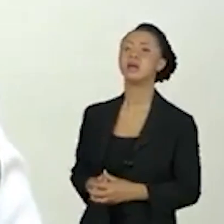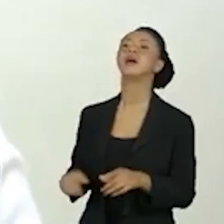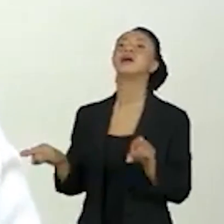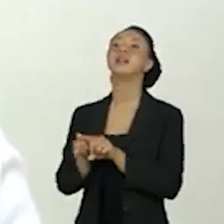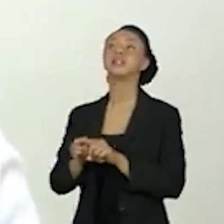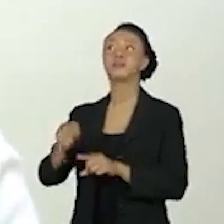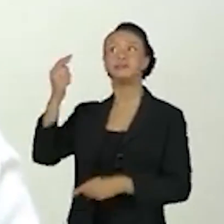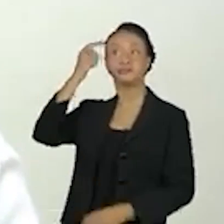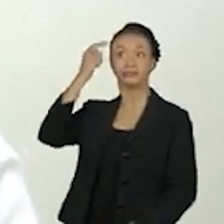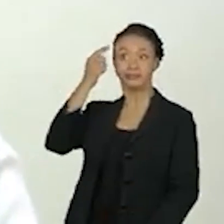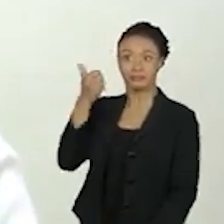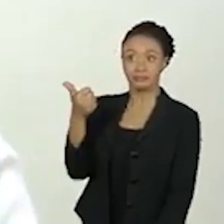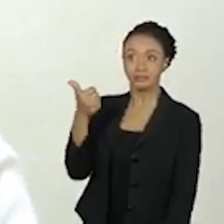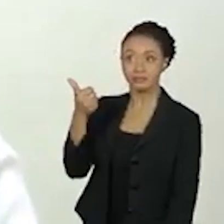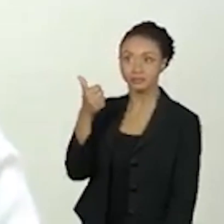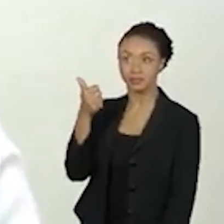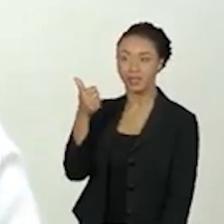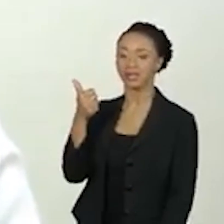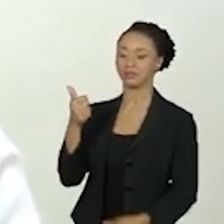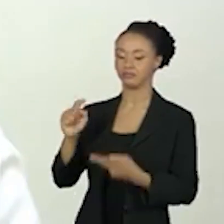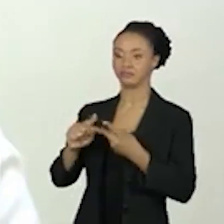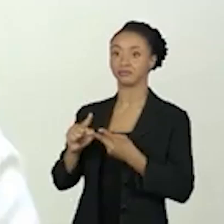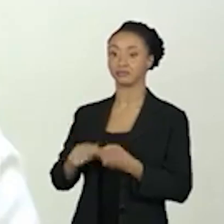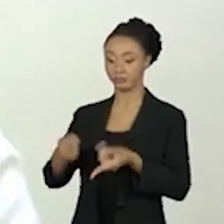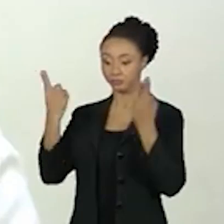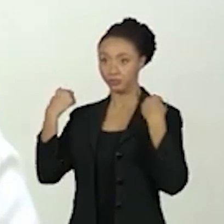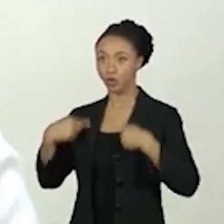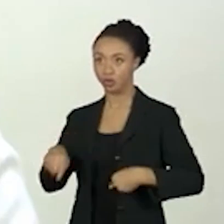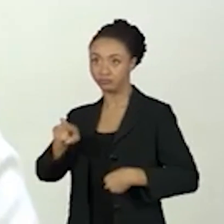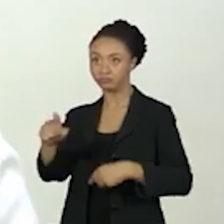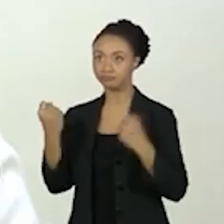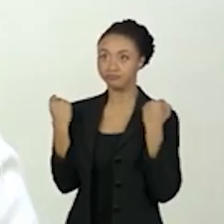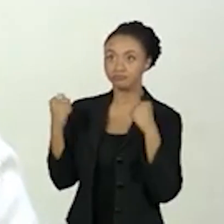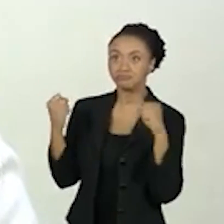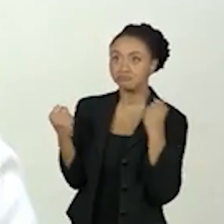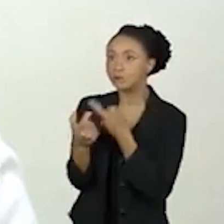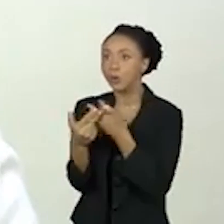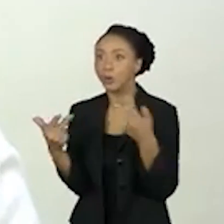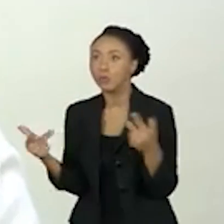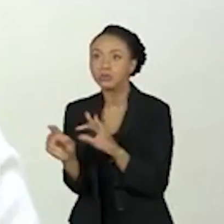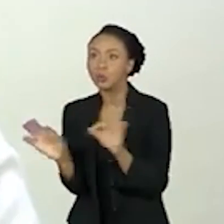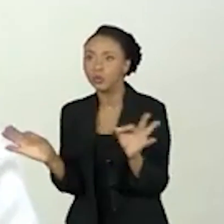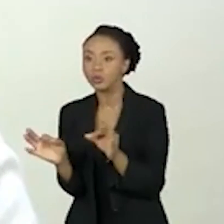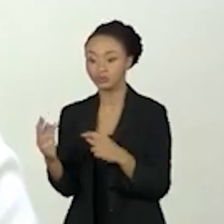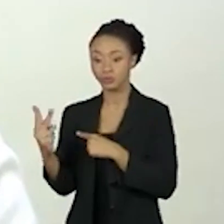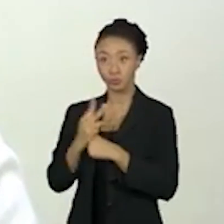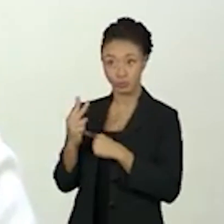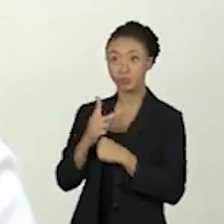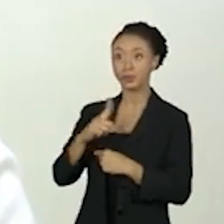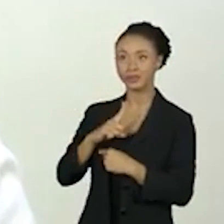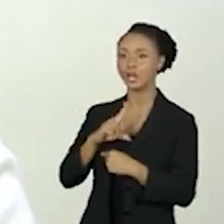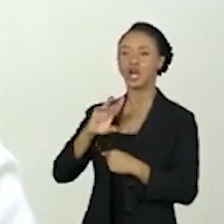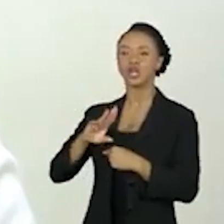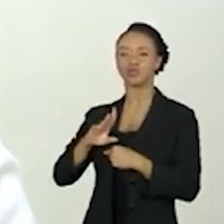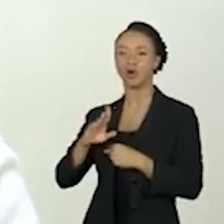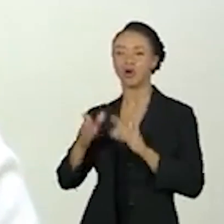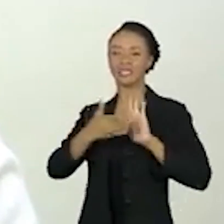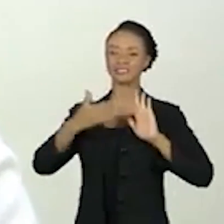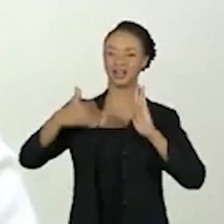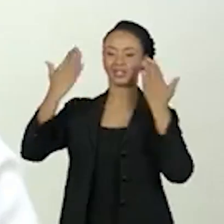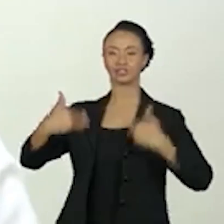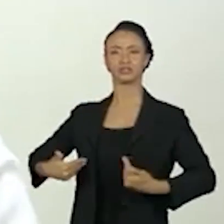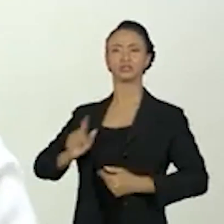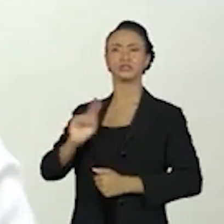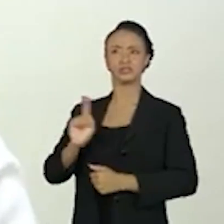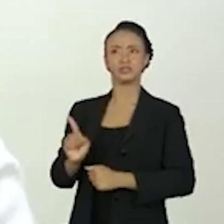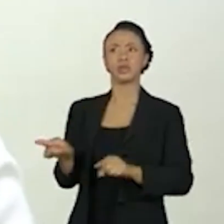saúde mental, saúde física? Está fazendo alguma atividade física? Está cuidando, não só na questão estética, mas cuidando da saúde